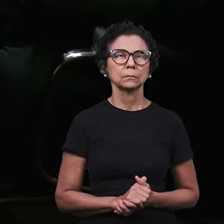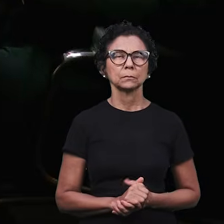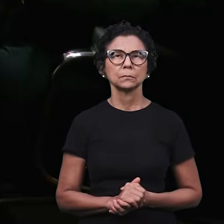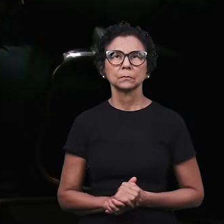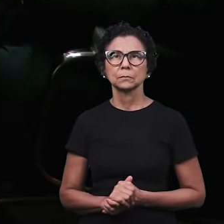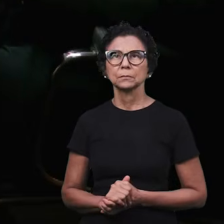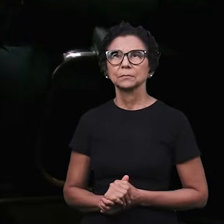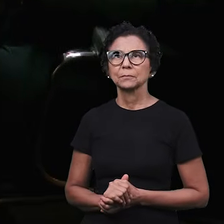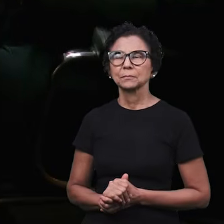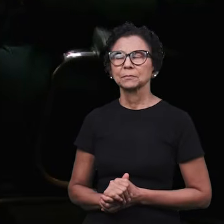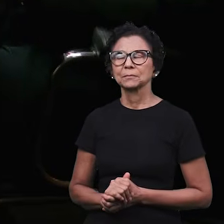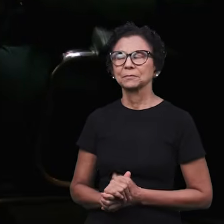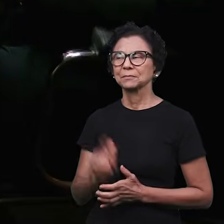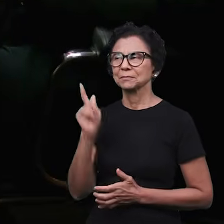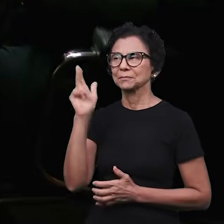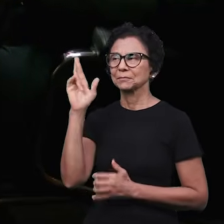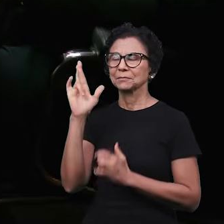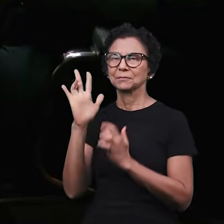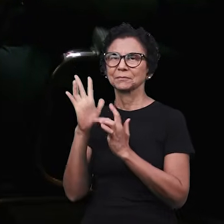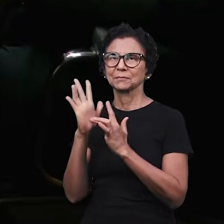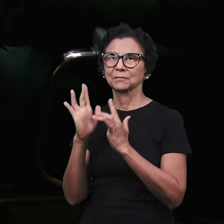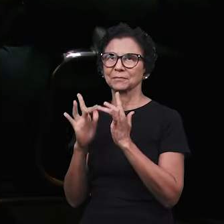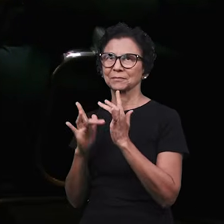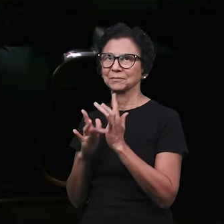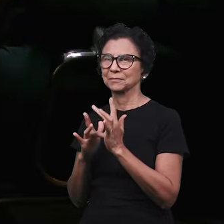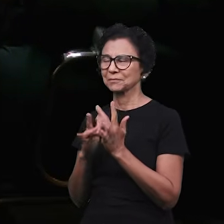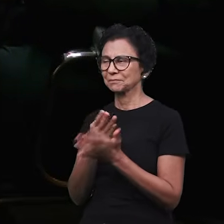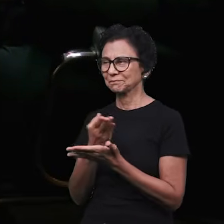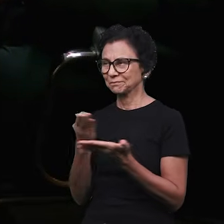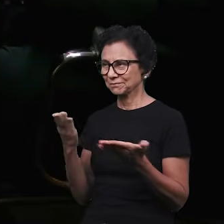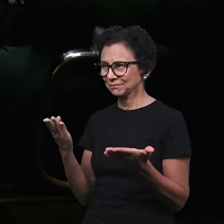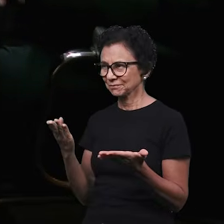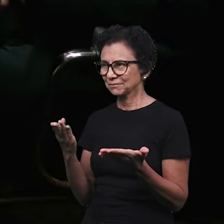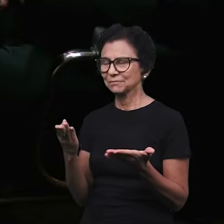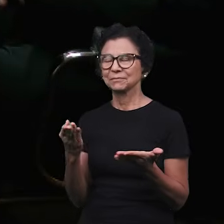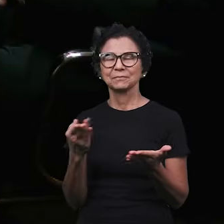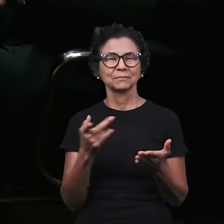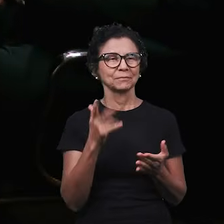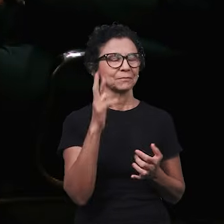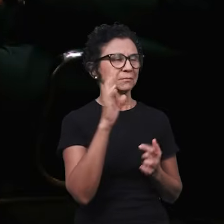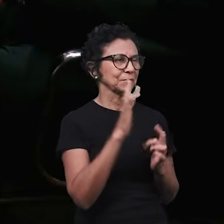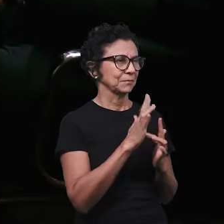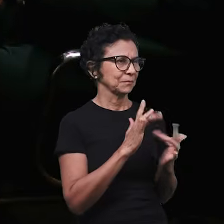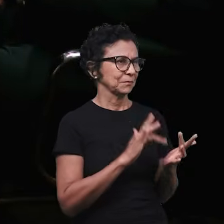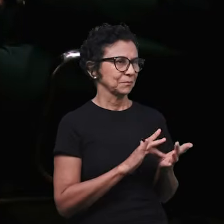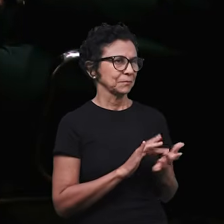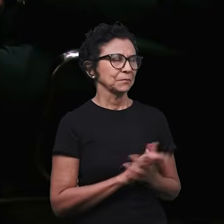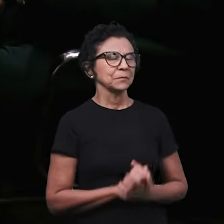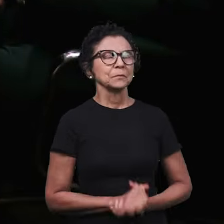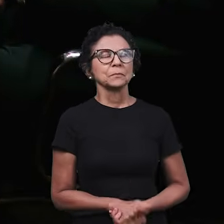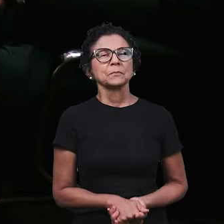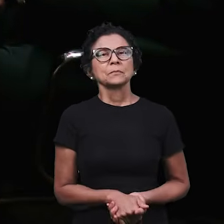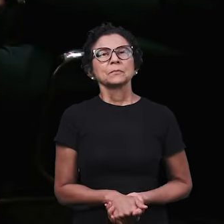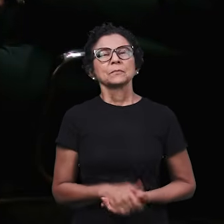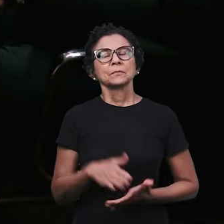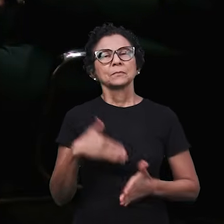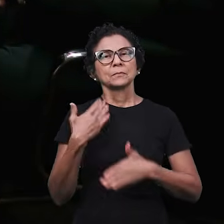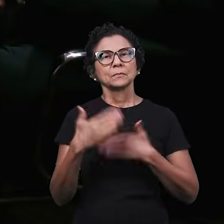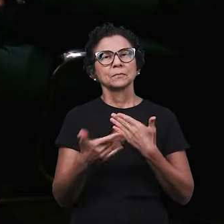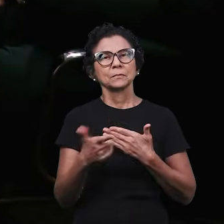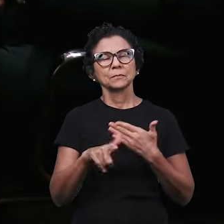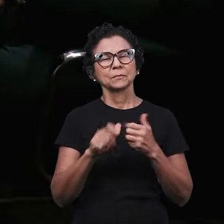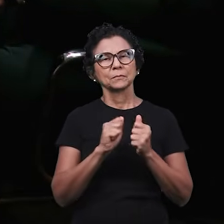Fernando Almeida, paz do Senhor. Paz do Senhor. Pastor Diniz, paz do Senhor. Paz do Senhor a todos. É uma alegria estarmos